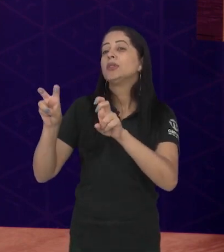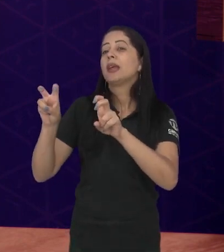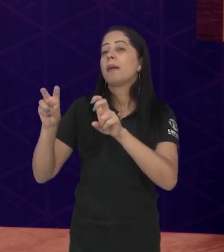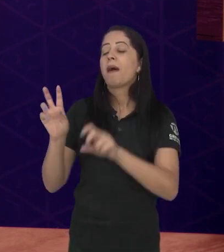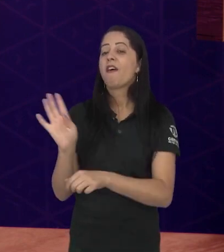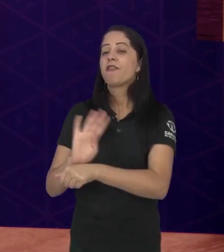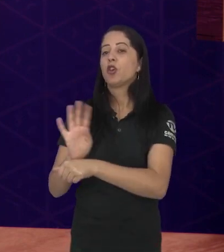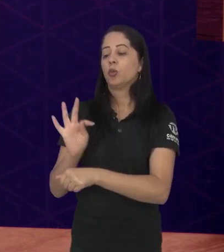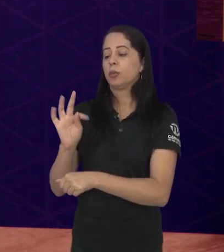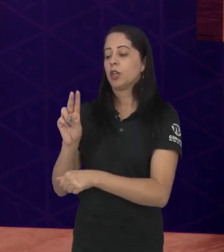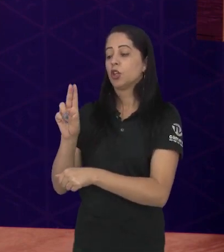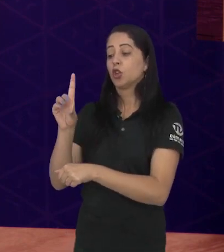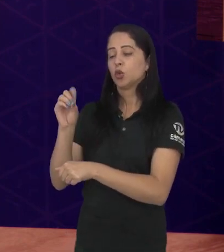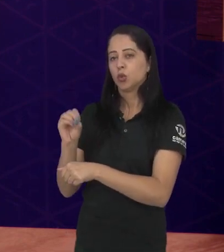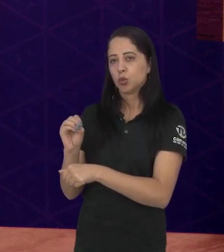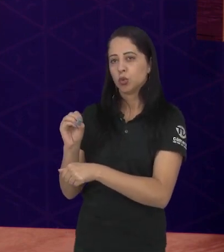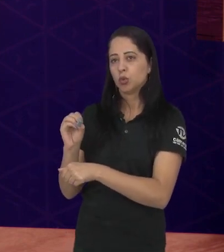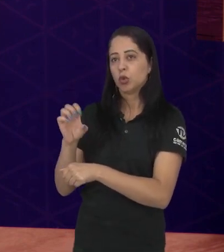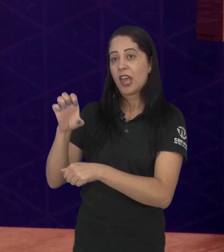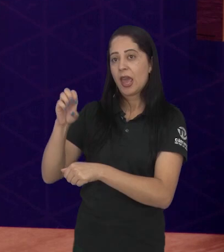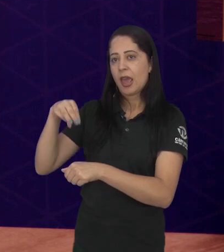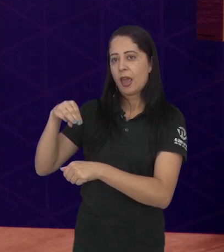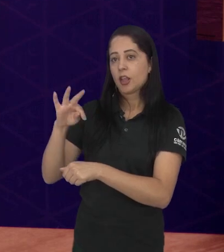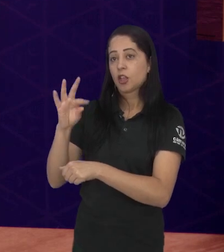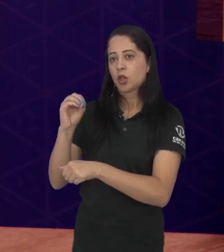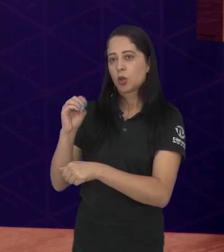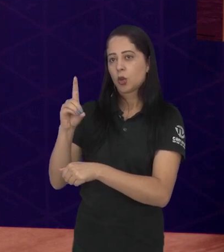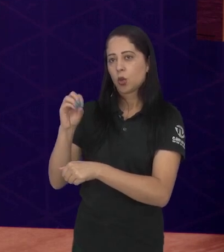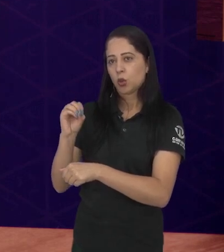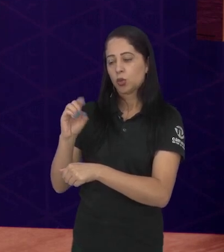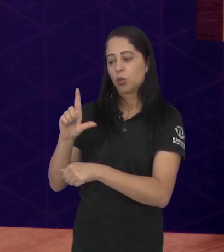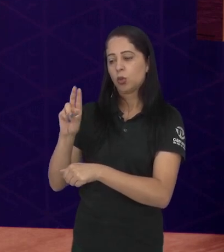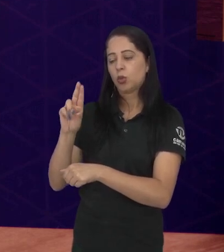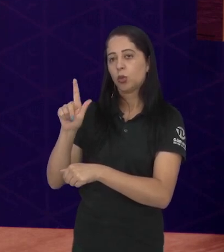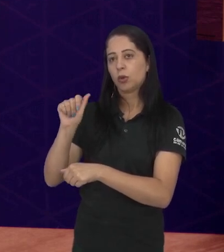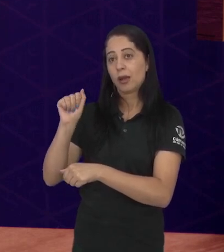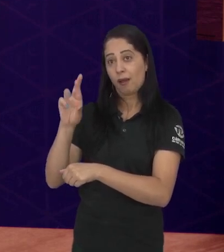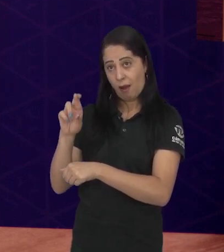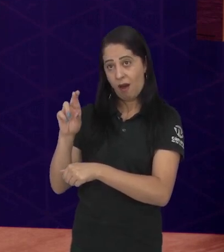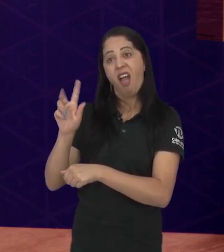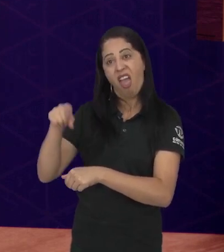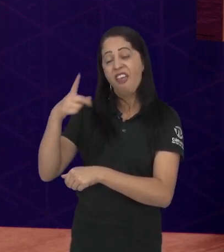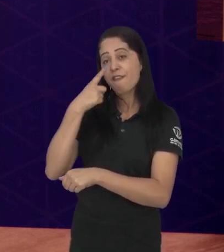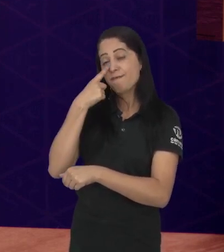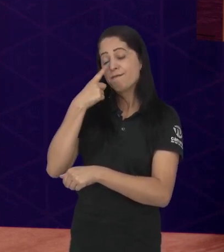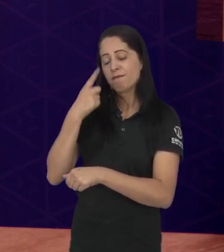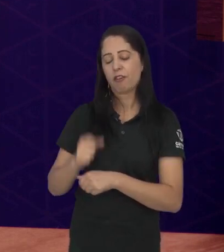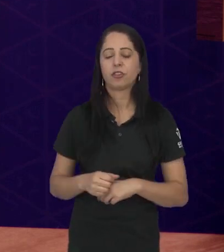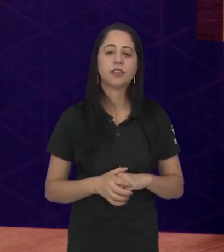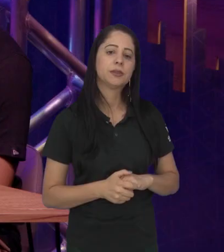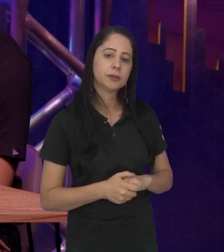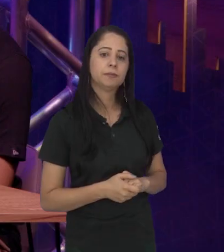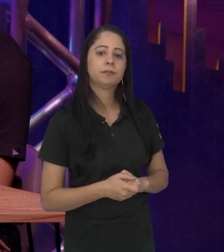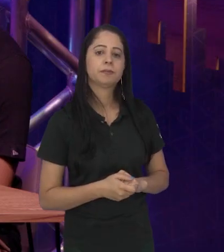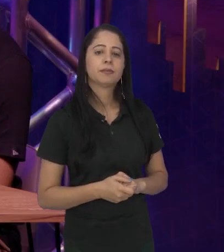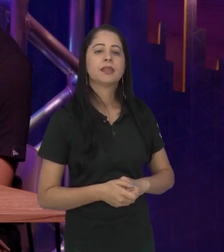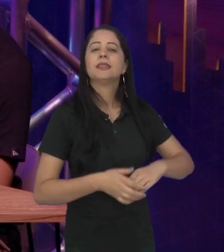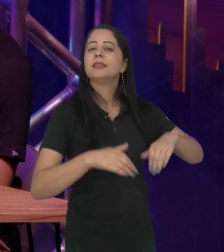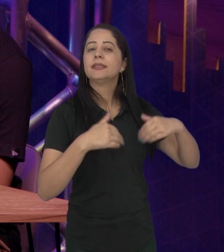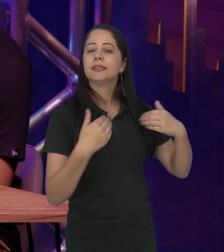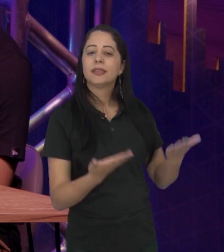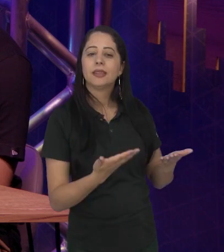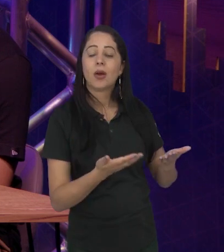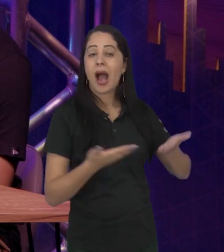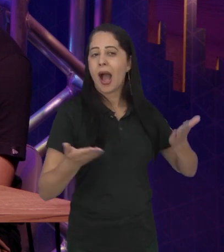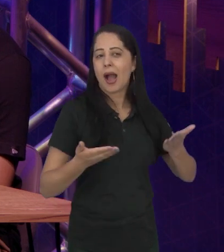isso, como Tudo em Todo Lugar ao Mesmo Tempo, que, assim, é um grande favorito desse ano. Exatamente. E para falar